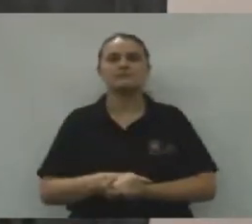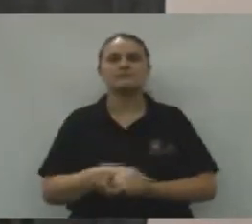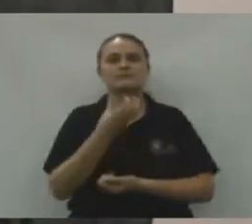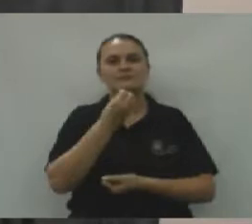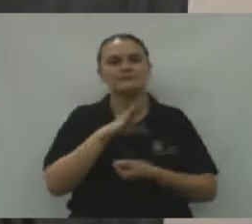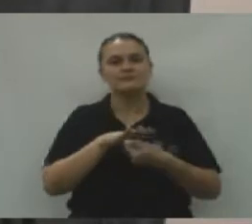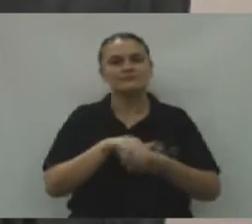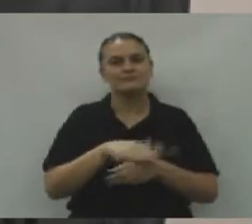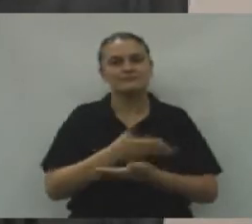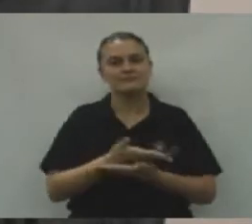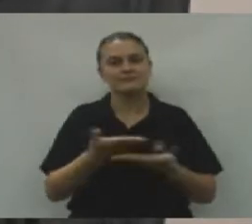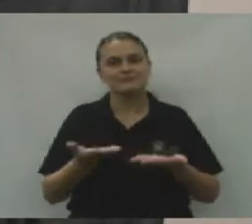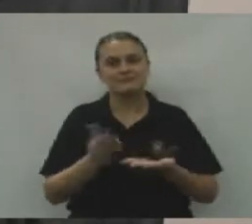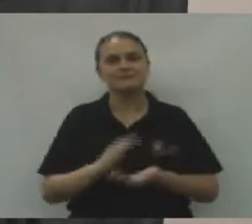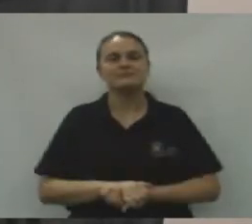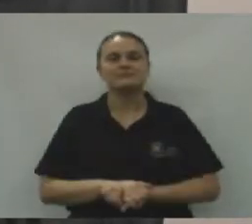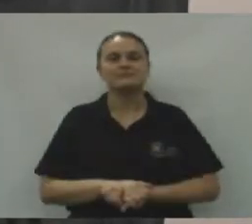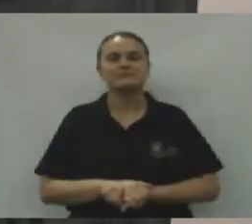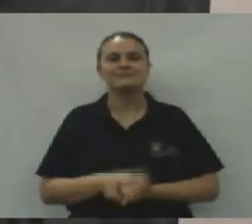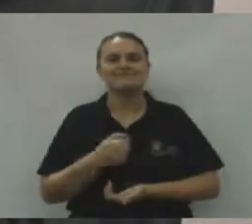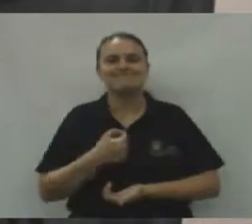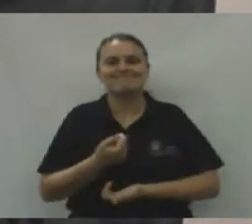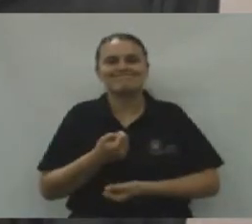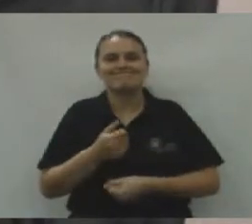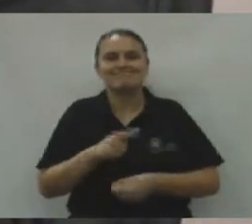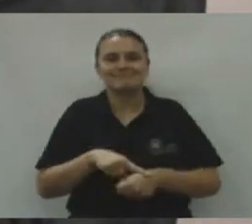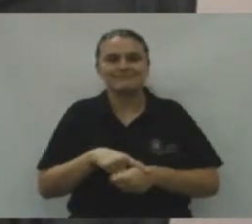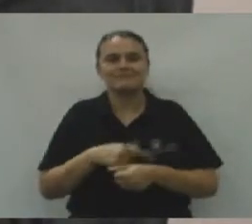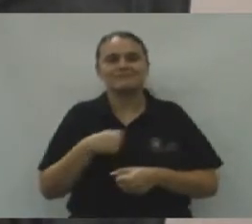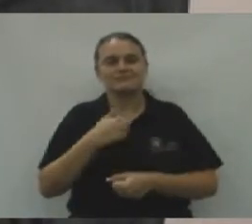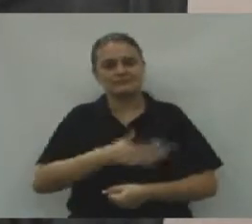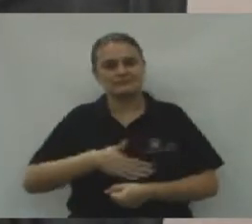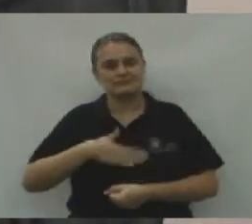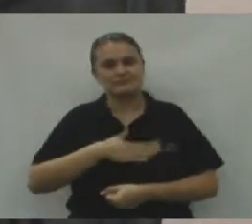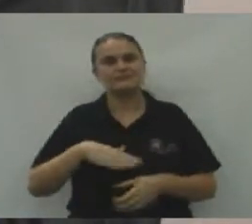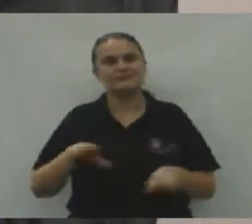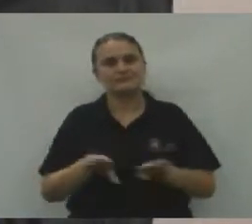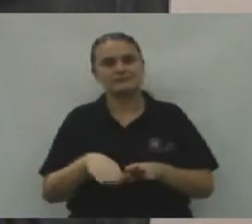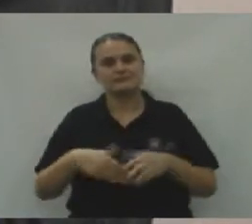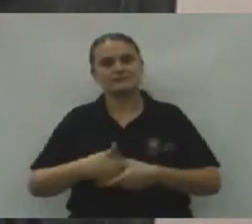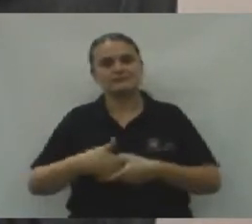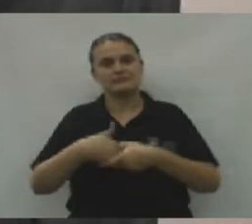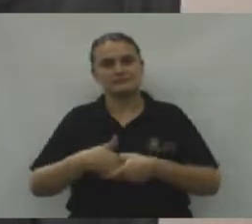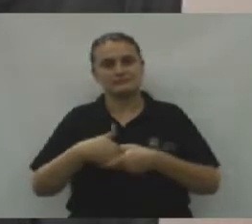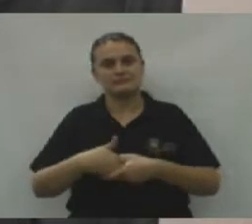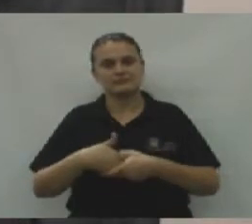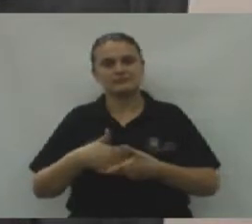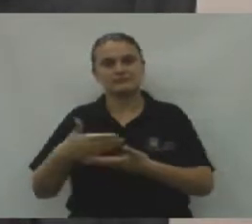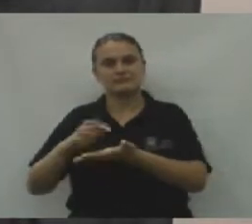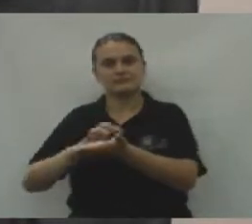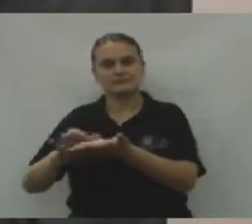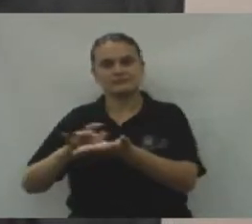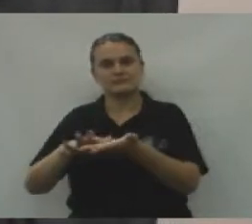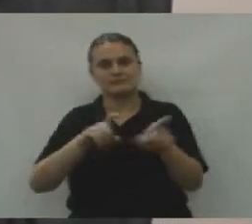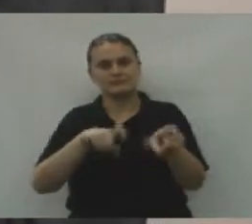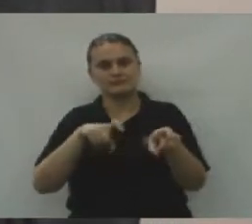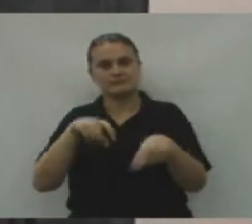noite a todos. Eu quase perdi o tempo, mas eu gostaria de também parabenizar o secretário